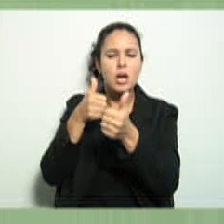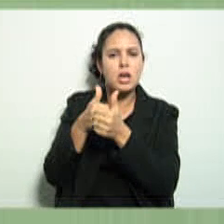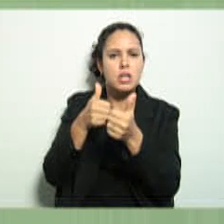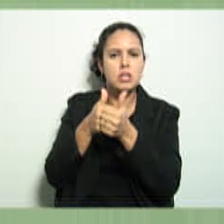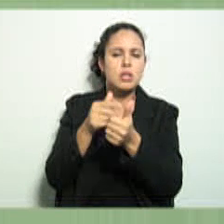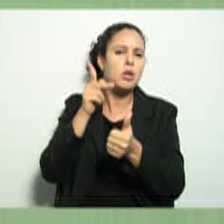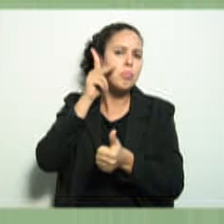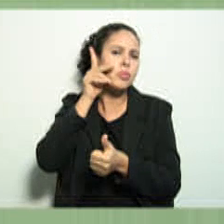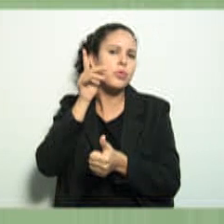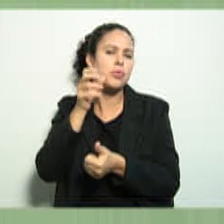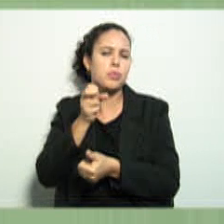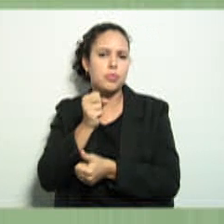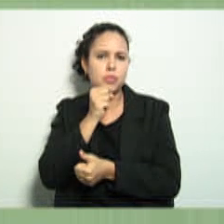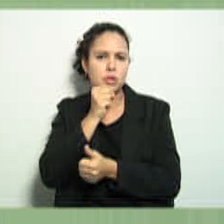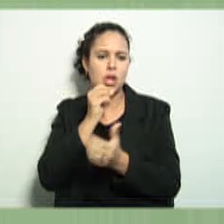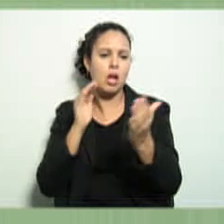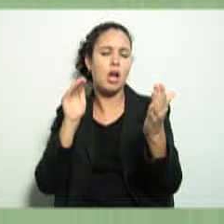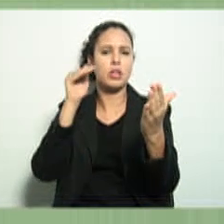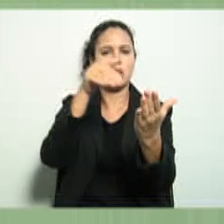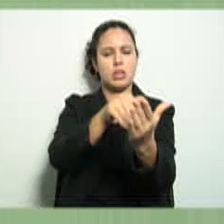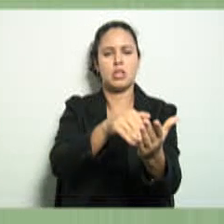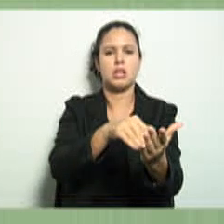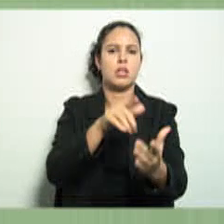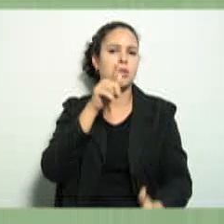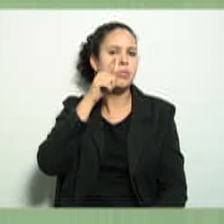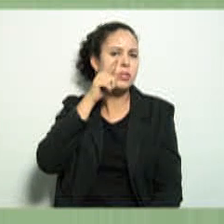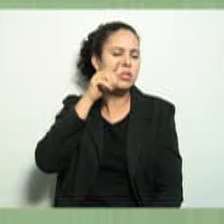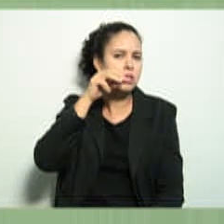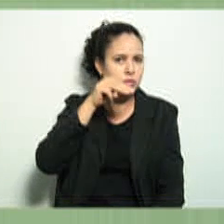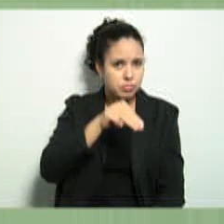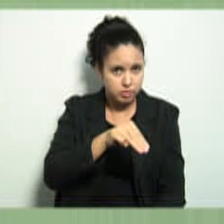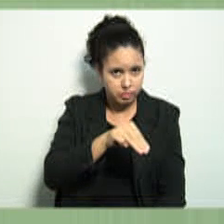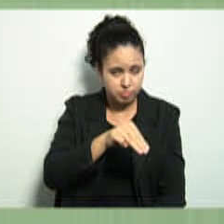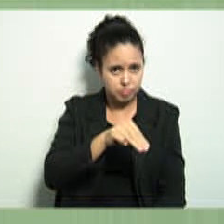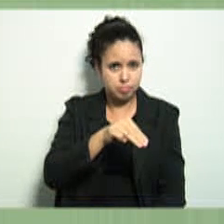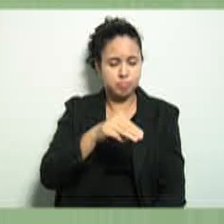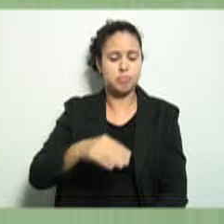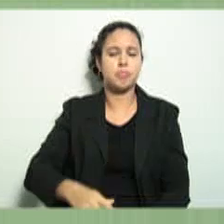Teutônio, região com bastantes cachoeiras que impediam a navegação.